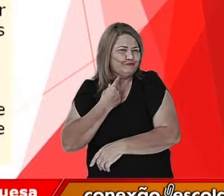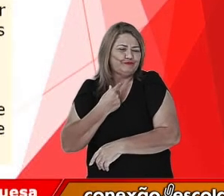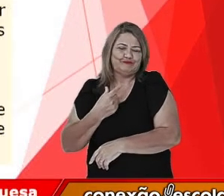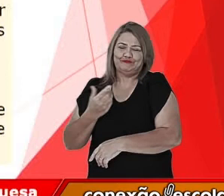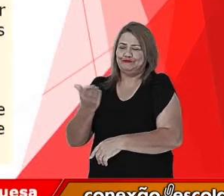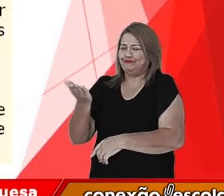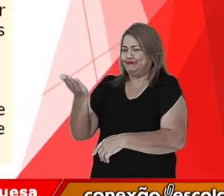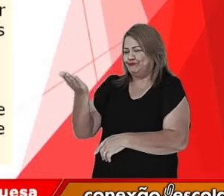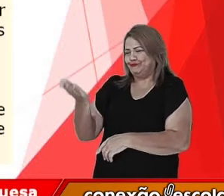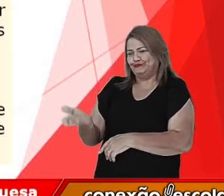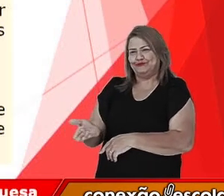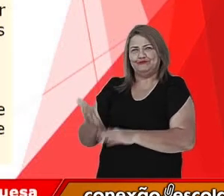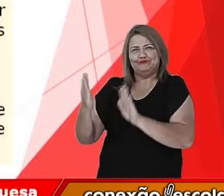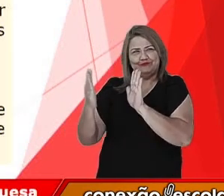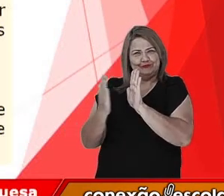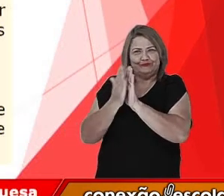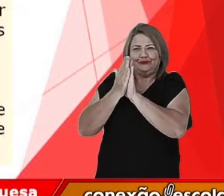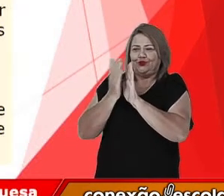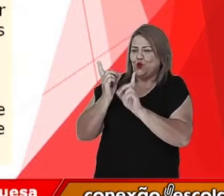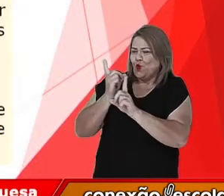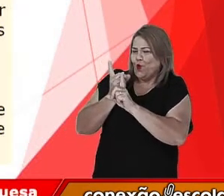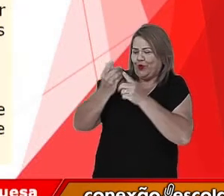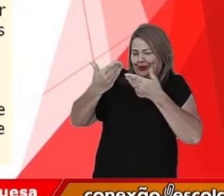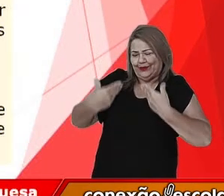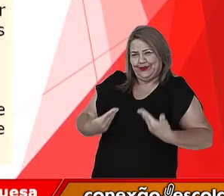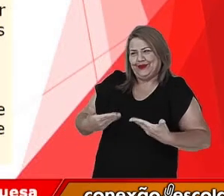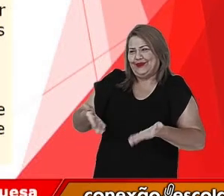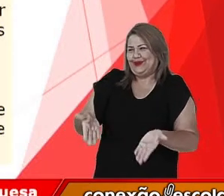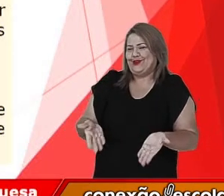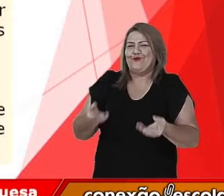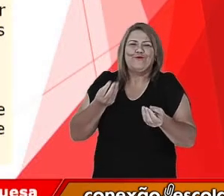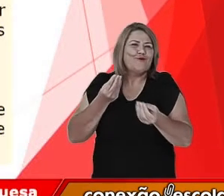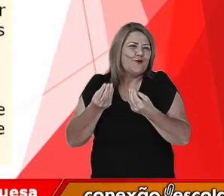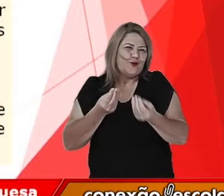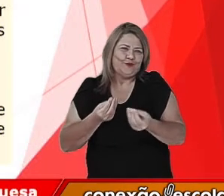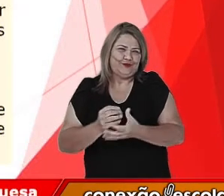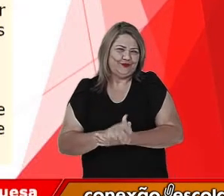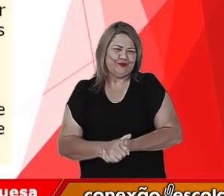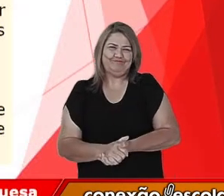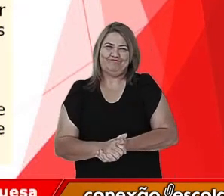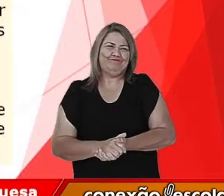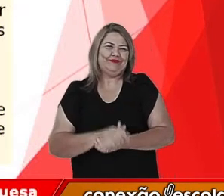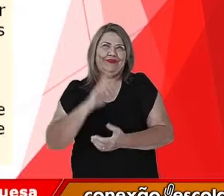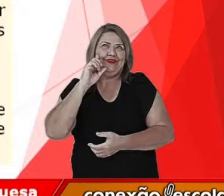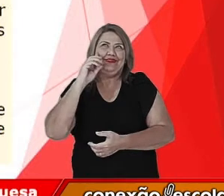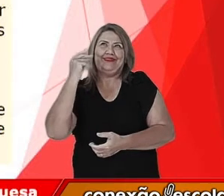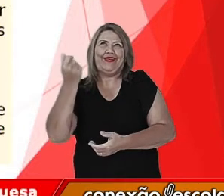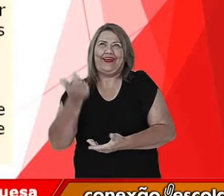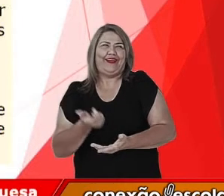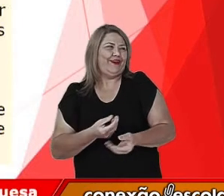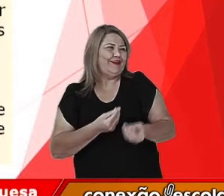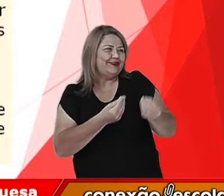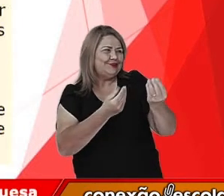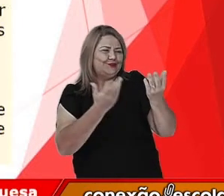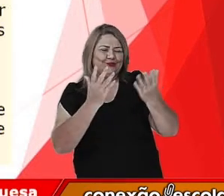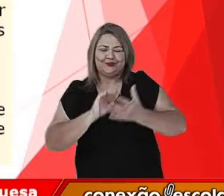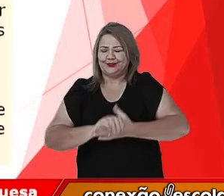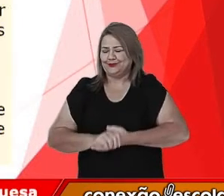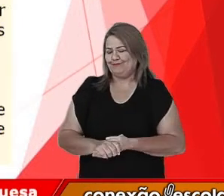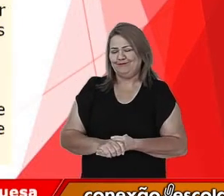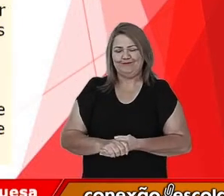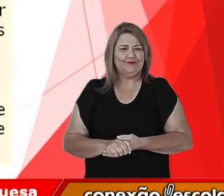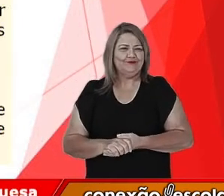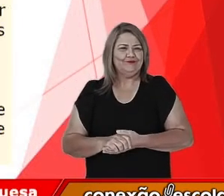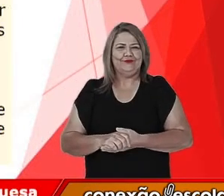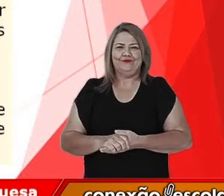você inventaria um encontro num lugar destes. Que ideia, Ricardo! Que ideia! Tive que